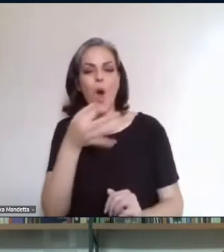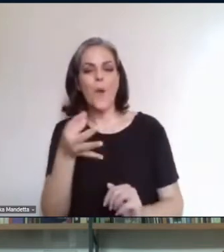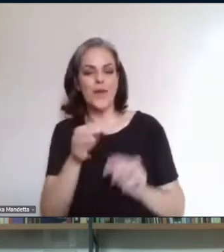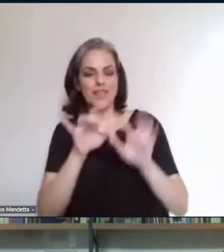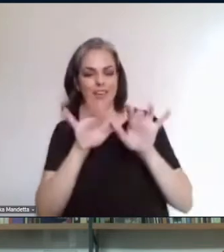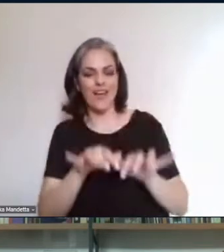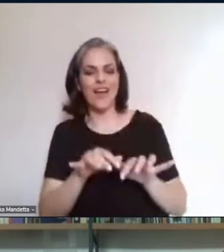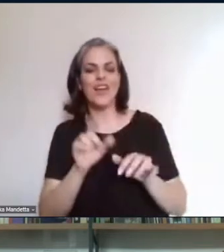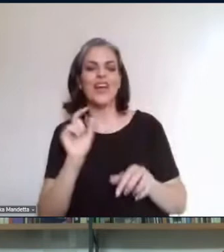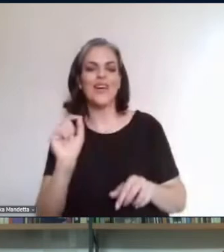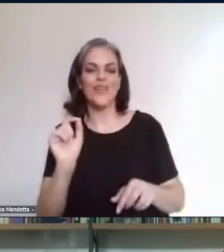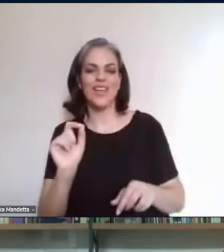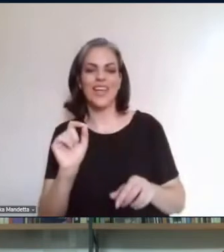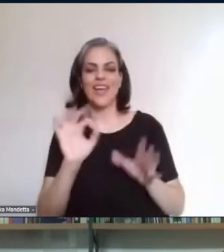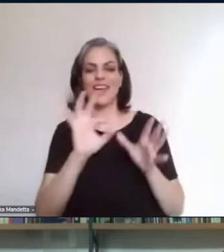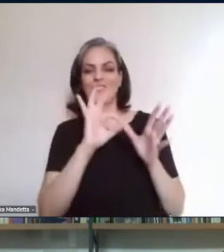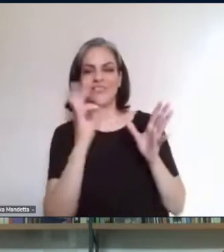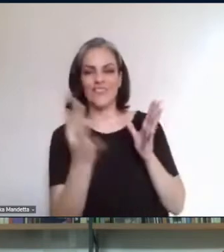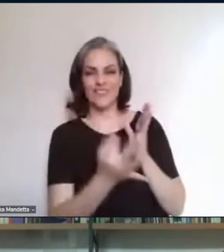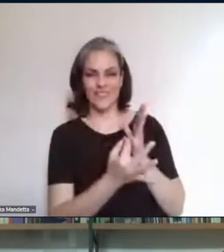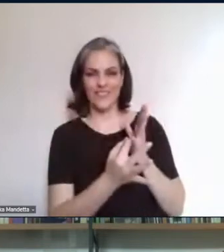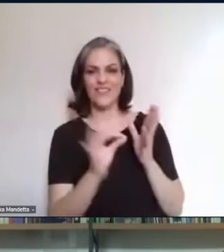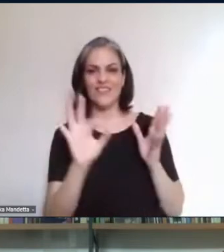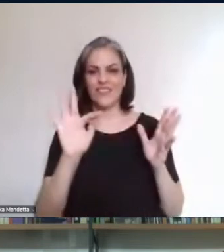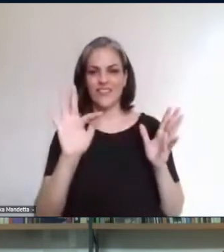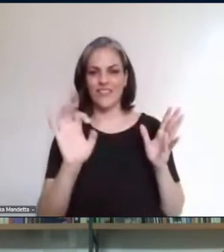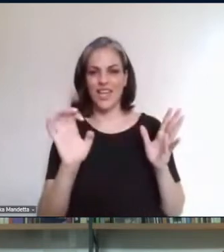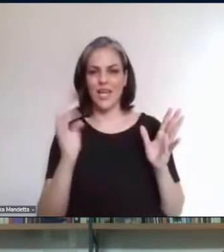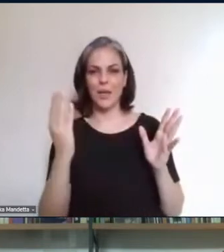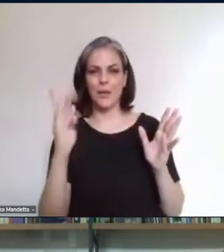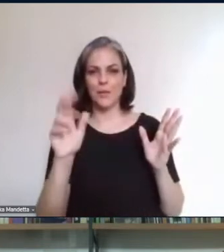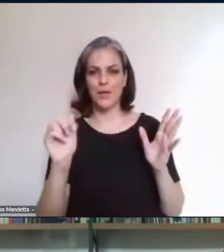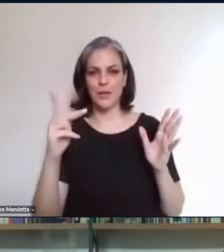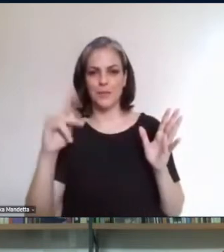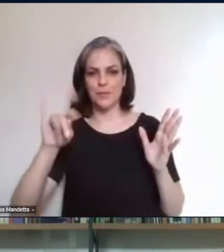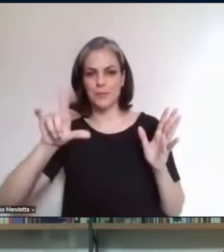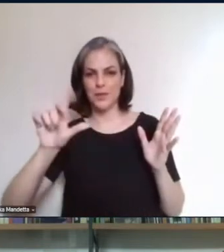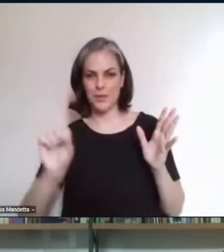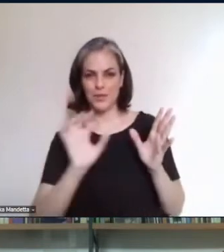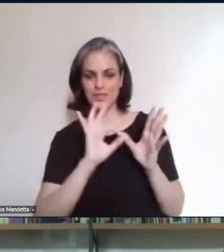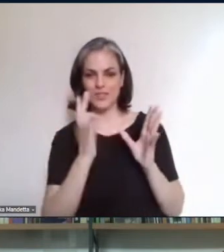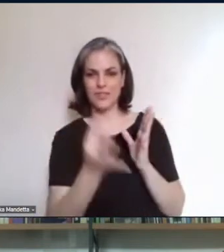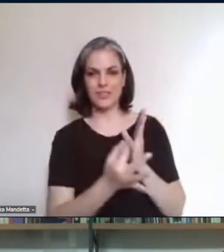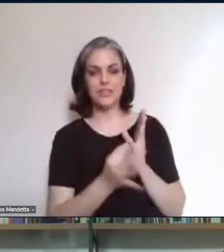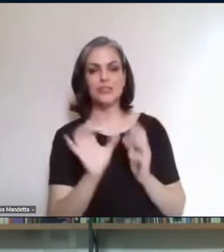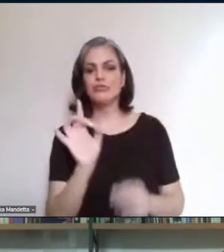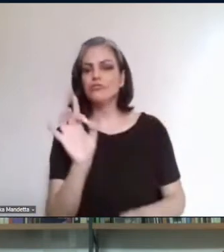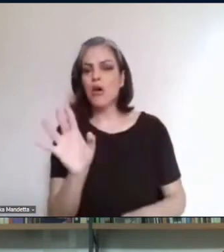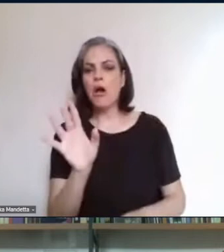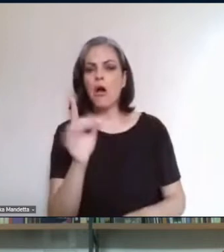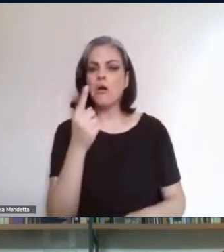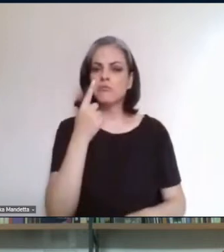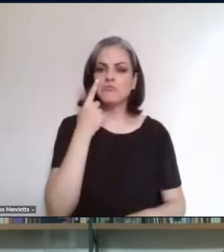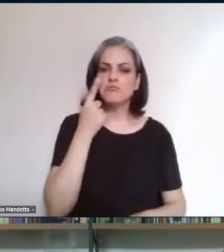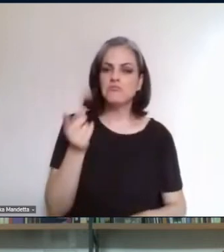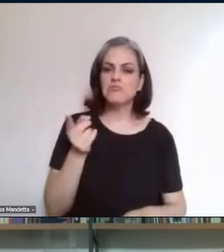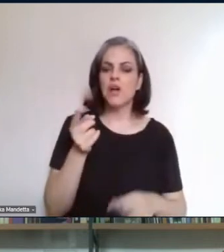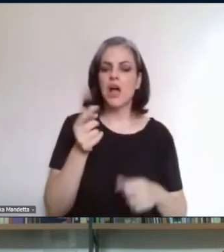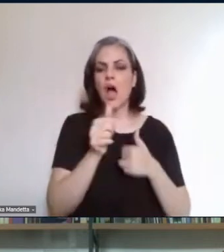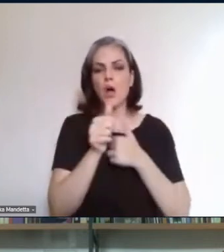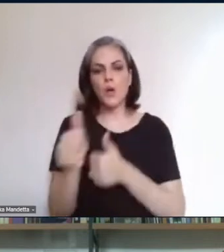Pius ela é convidada só para acompanhar, ela não faz avaliação contínua